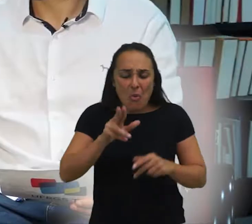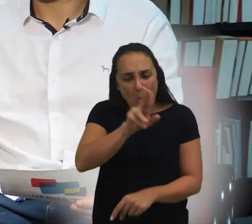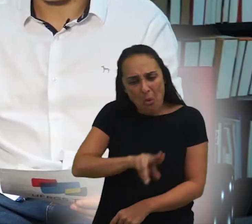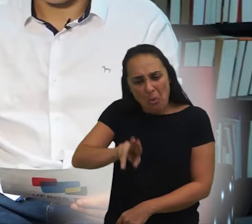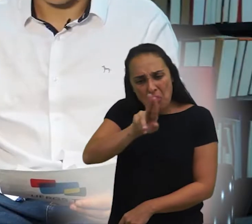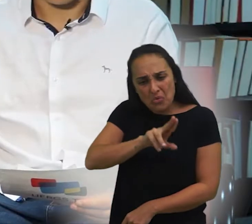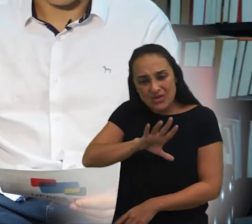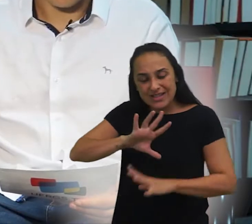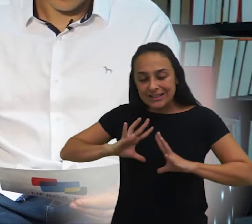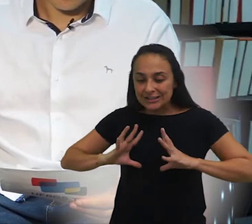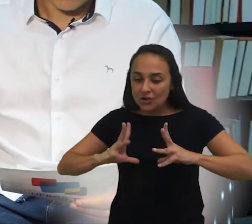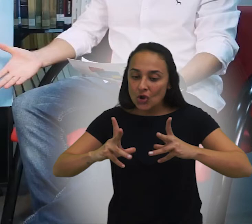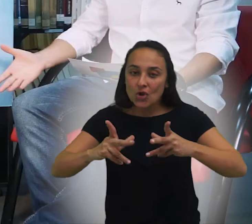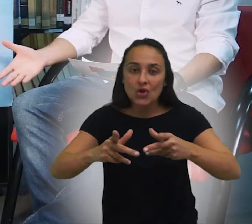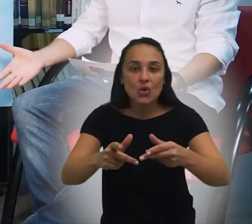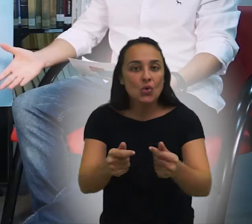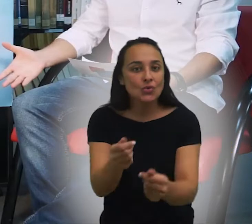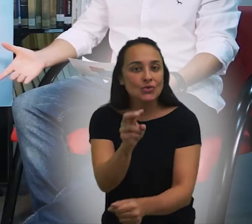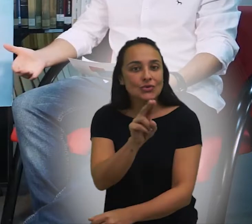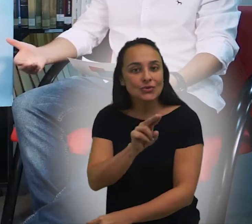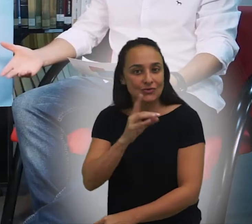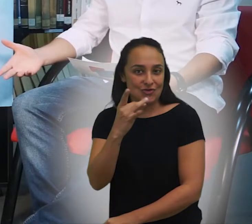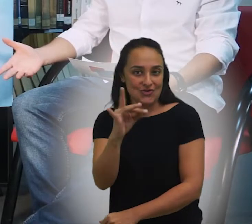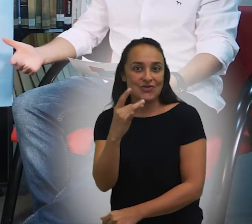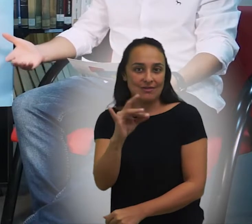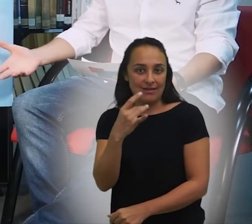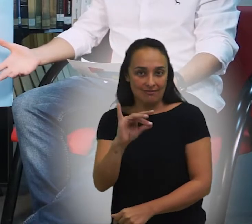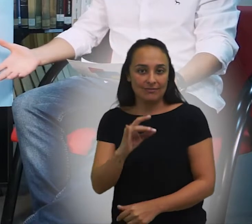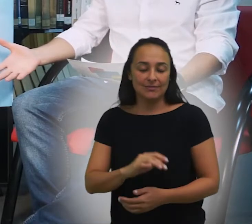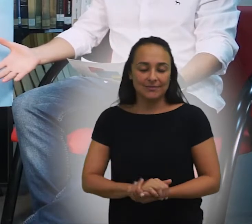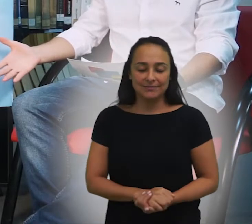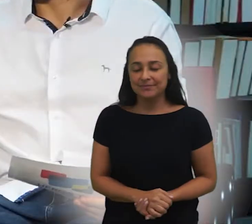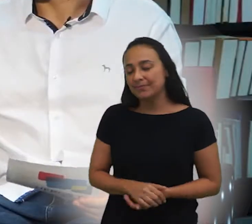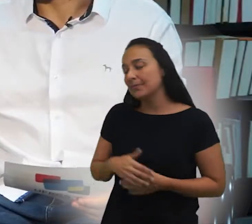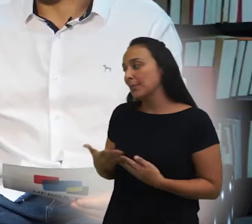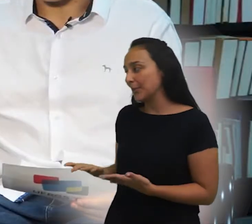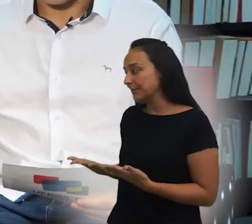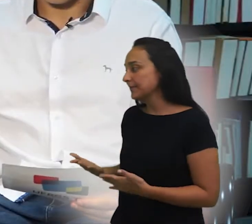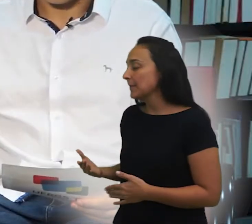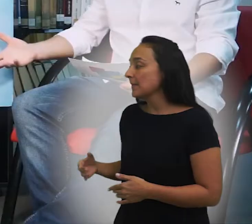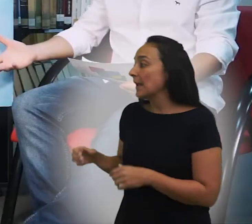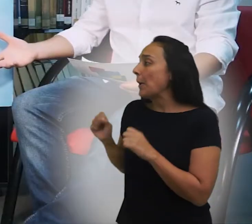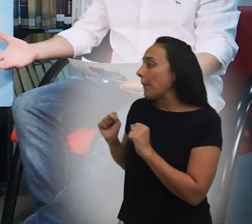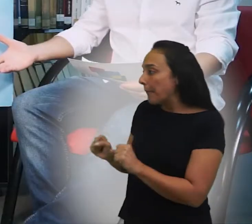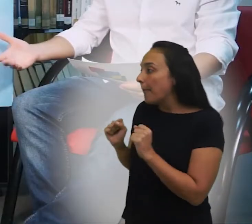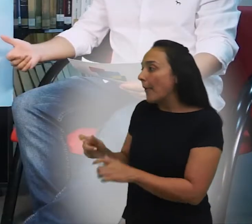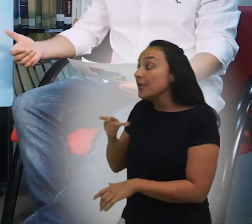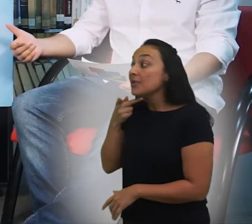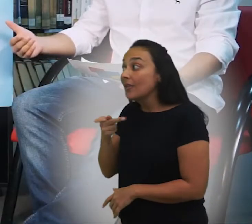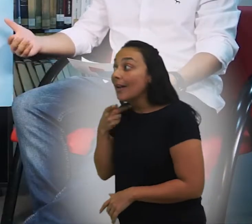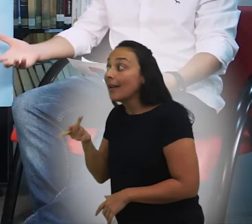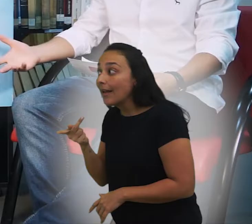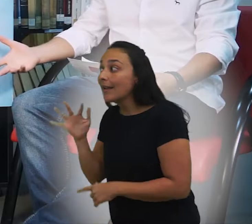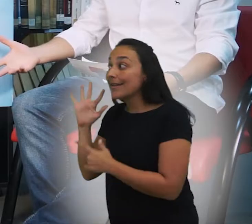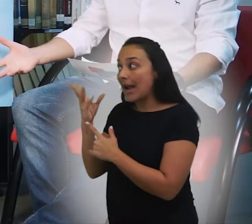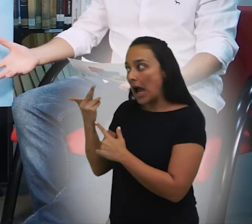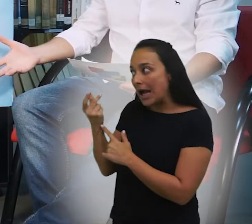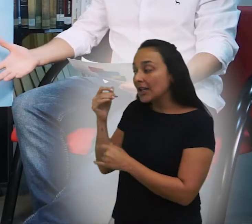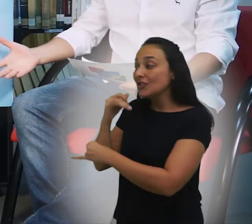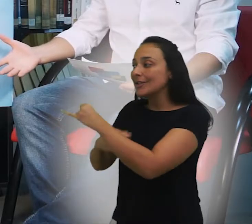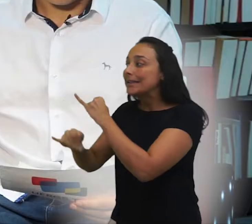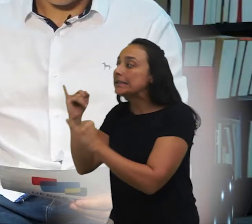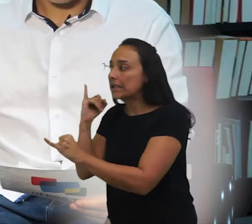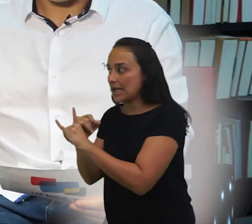arte. Perfeito. Pode-se dizer que a arte produzida na internet, nos meios digitais, possui maior interação